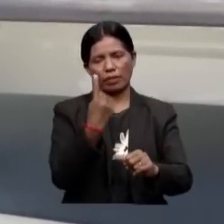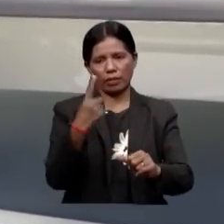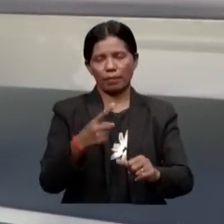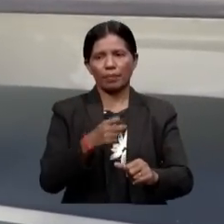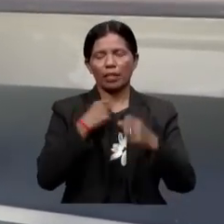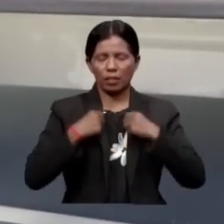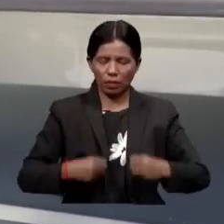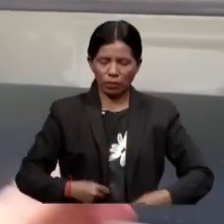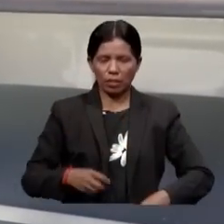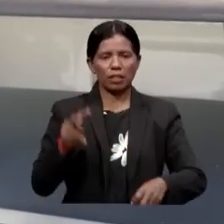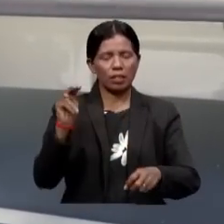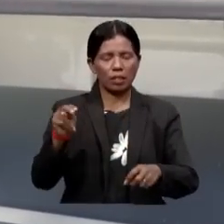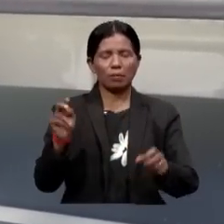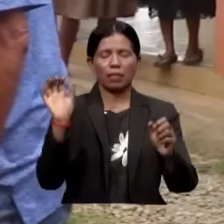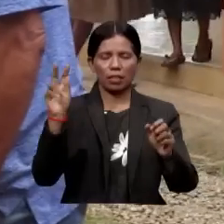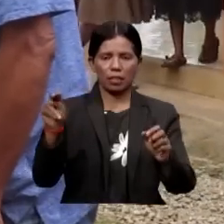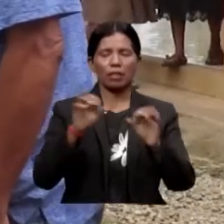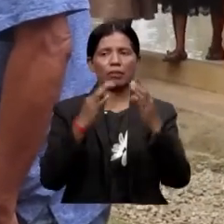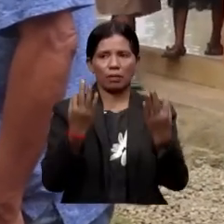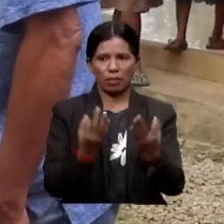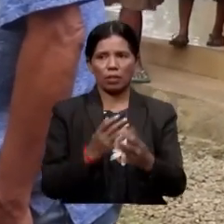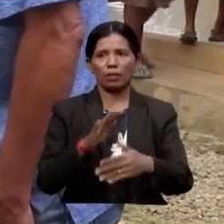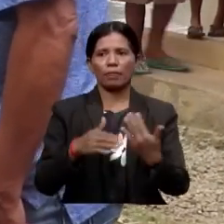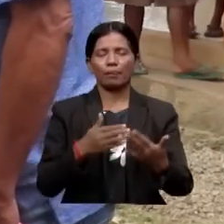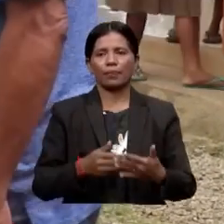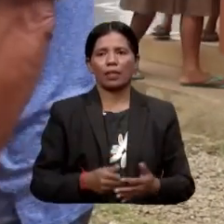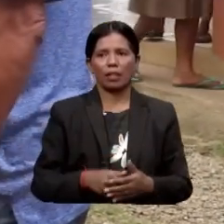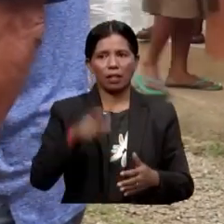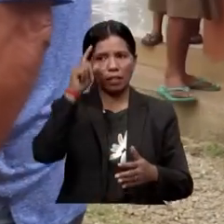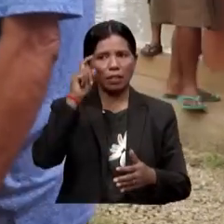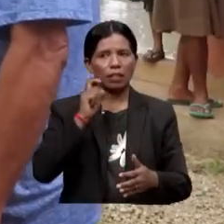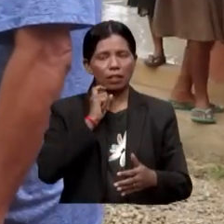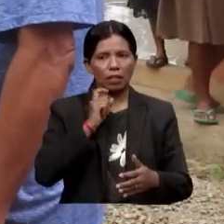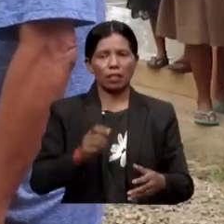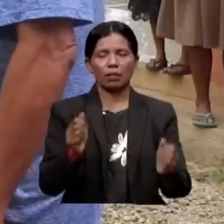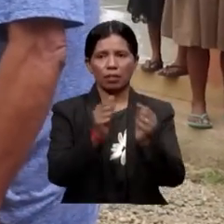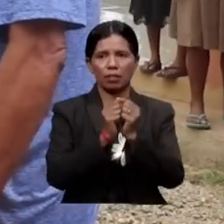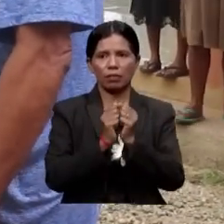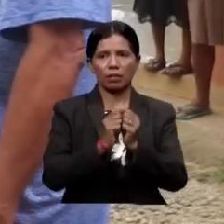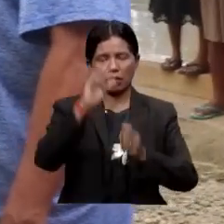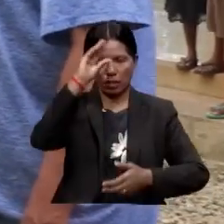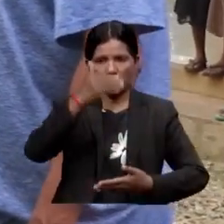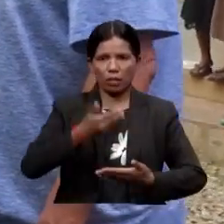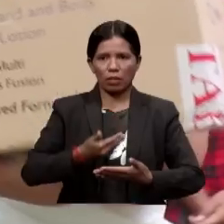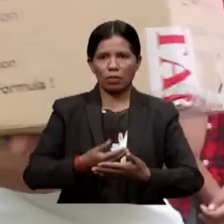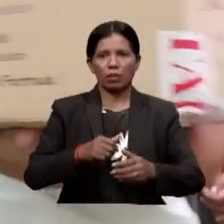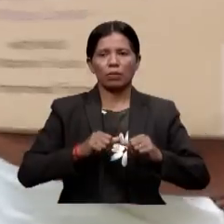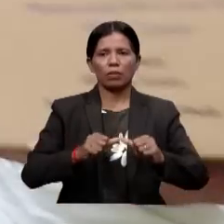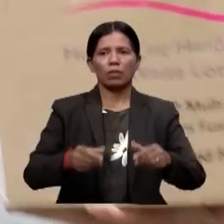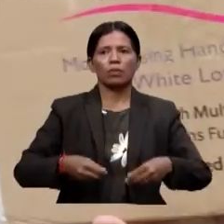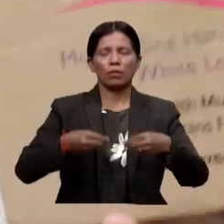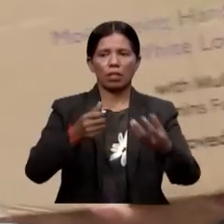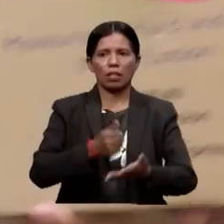diak pania wan ye familia ba imi hotu. Hafeine, Kairala Sanonismão acompanha Husine Oan, continua o apoio